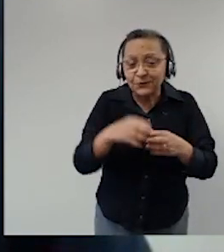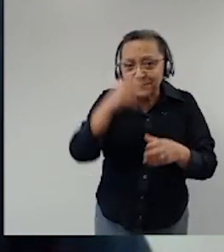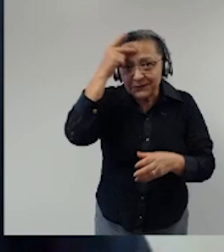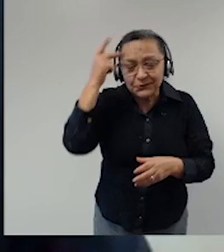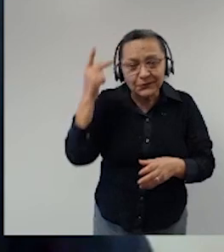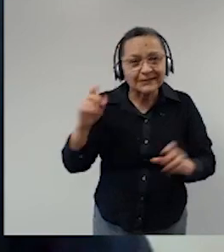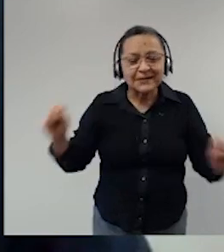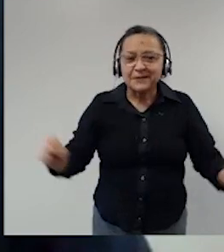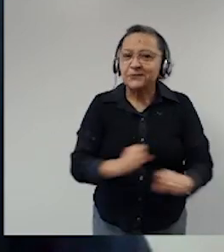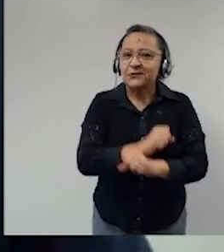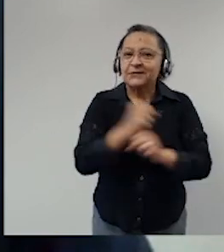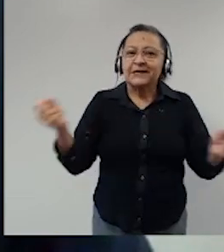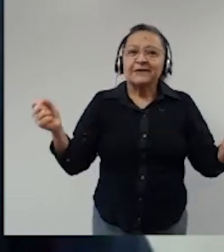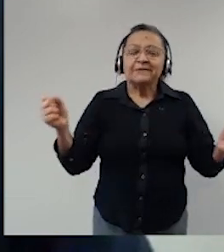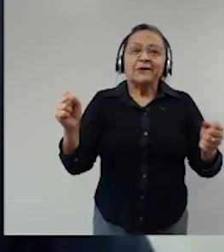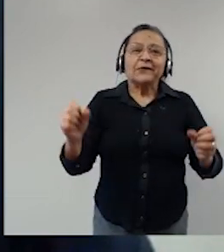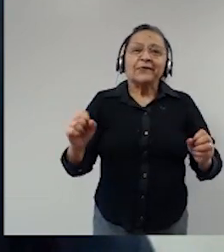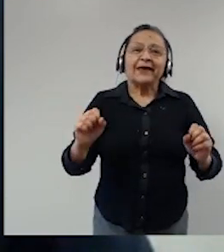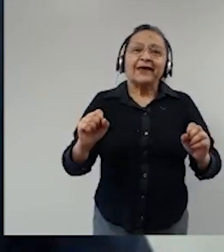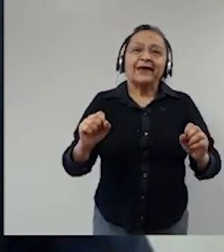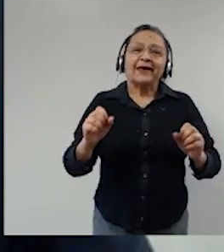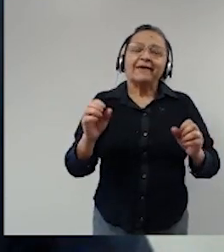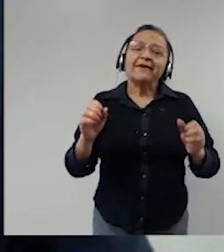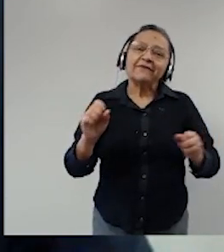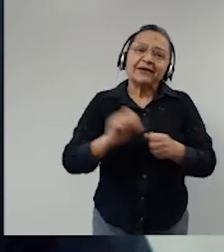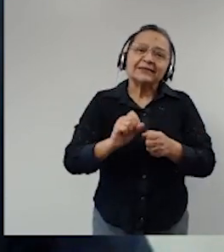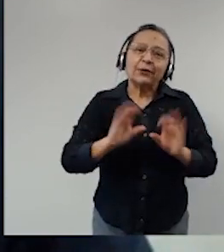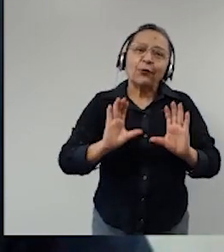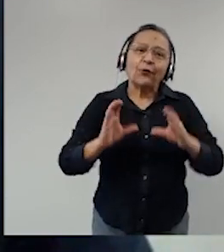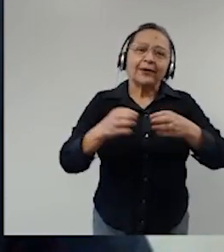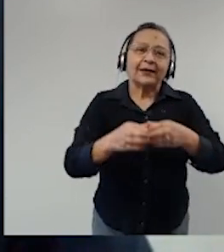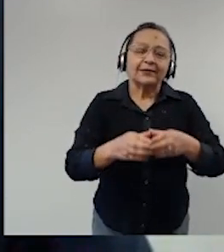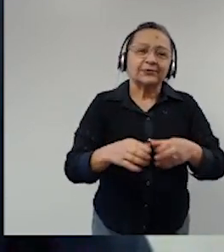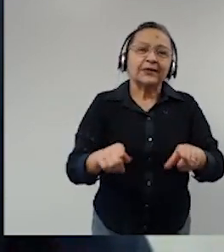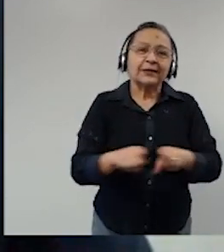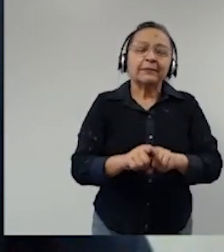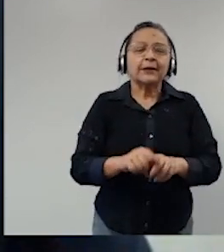cumprimentos, reforçar o primordial papel da Ordem dos